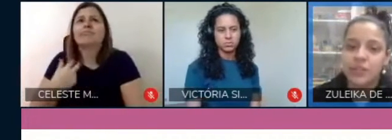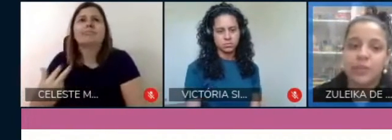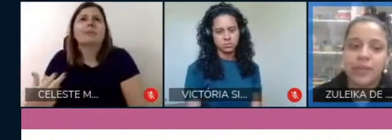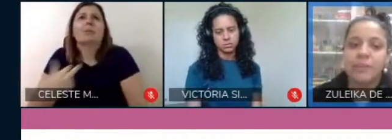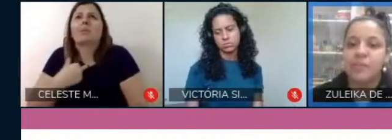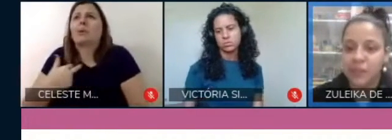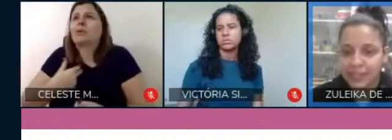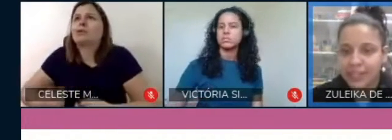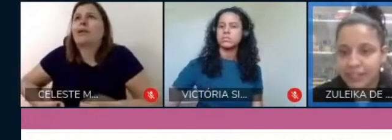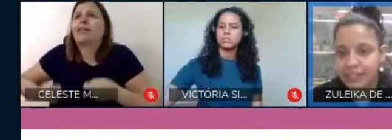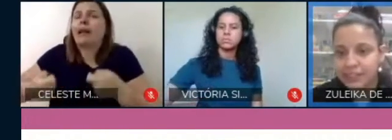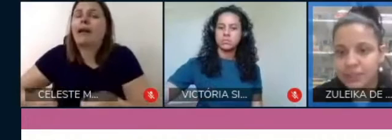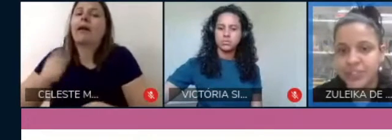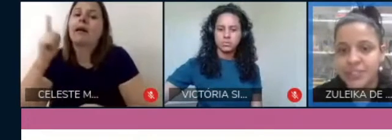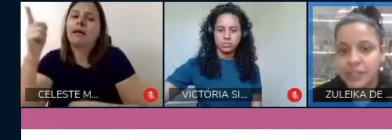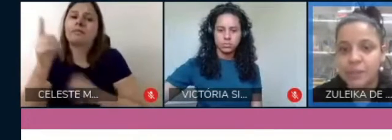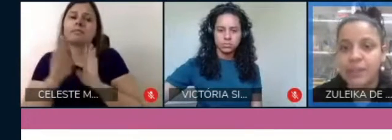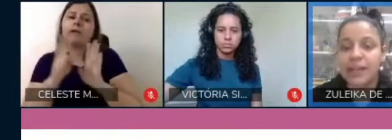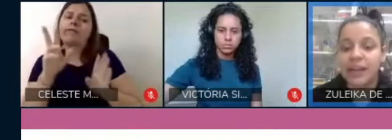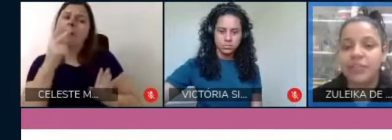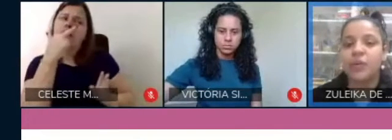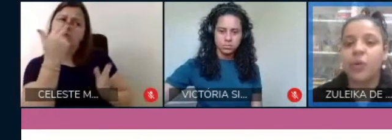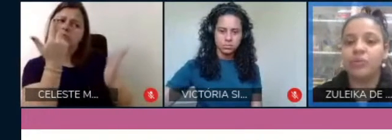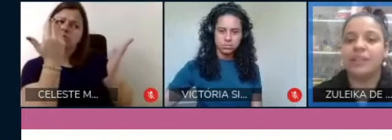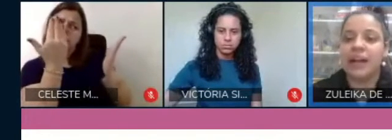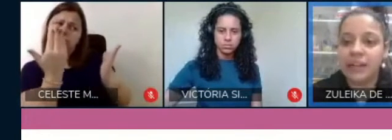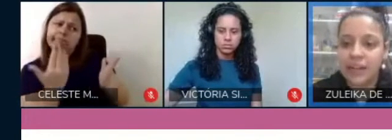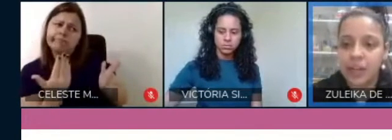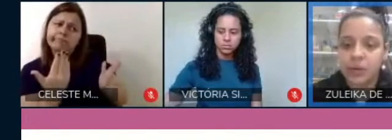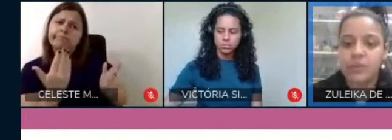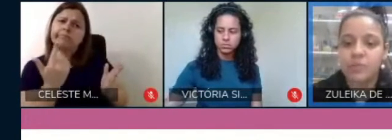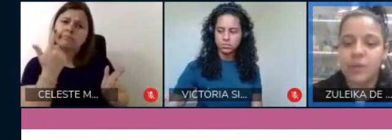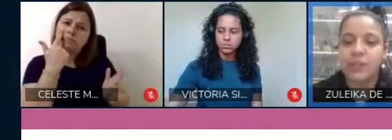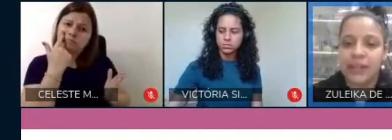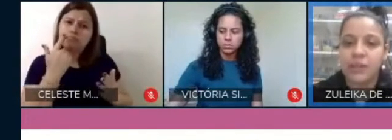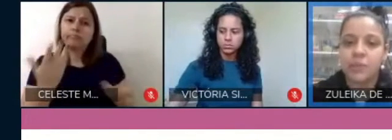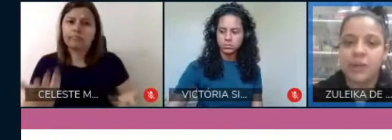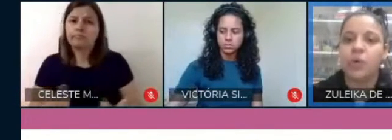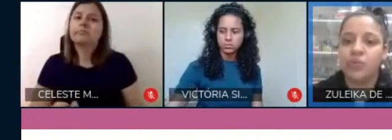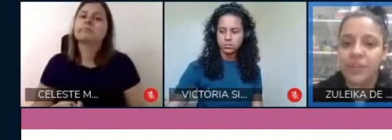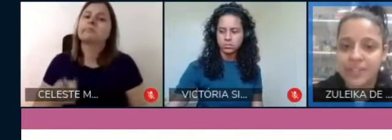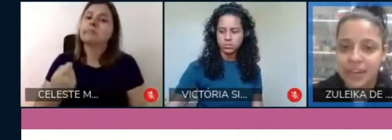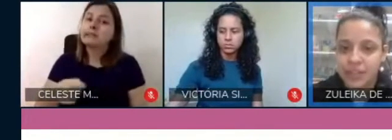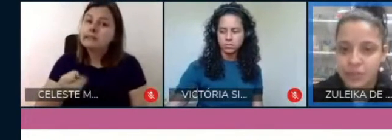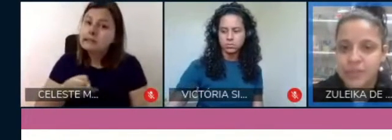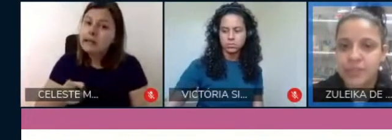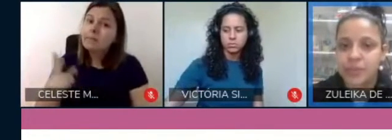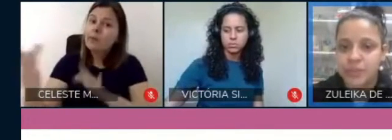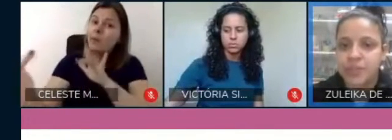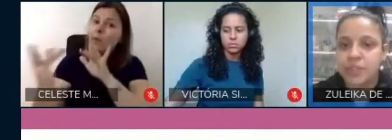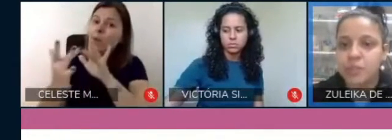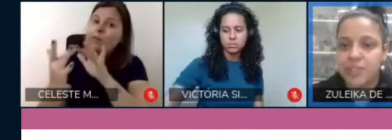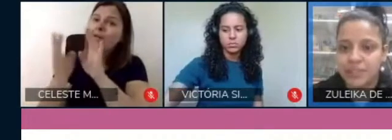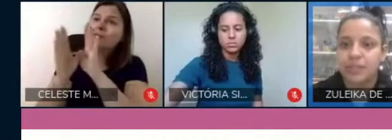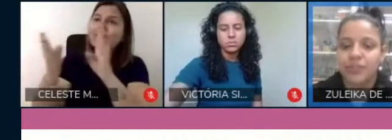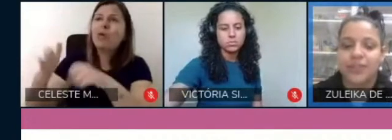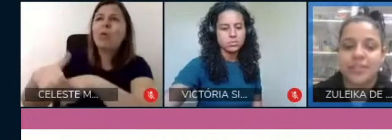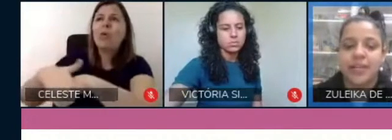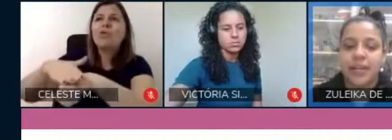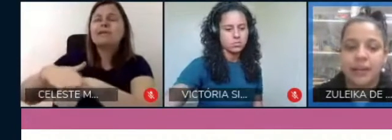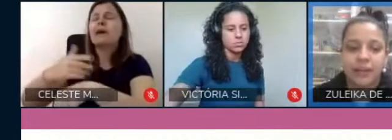serão analisados pela biblioteca. Então, a gente sempre deve contar com as bibliotecas para conversar sobre